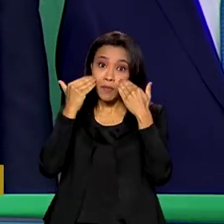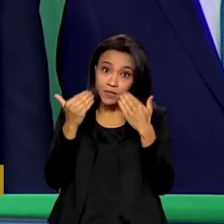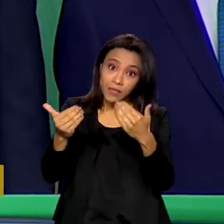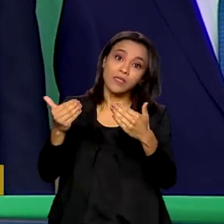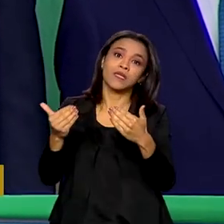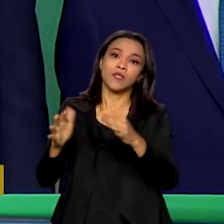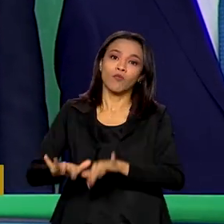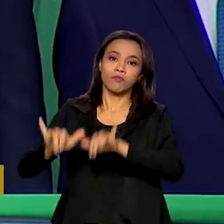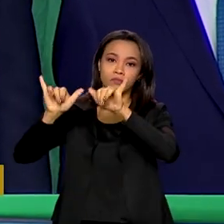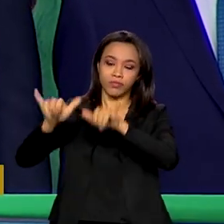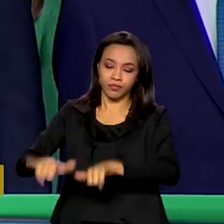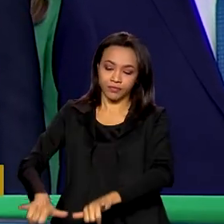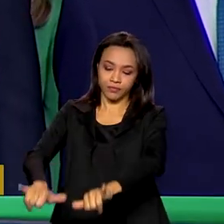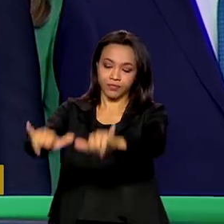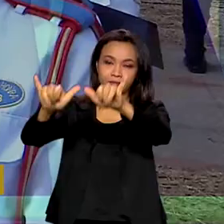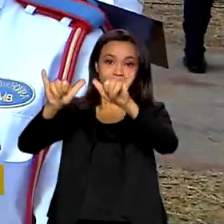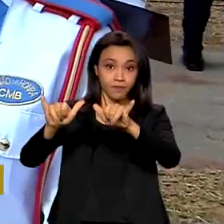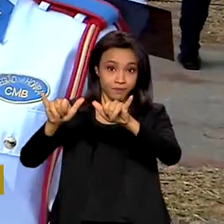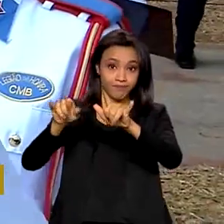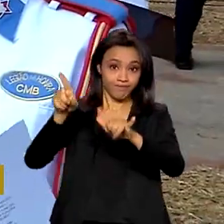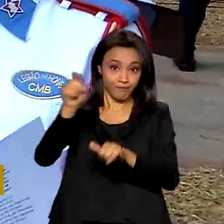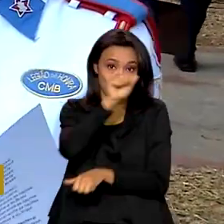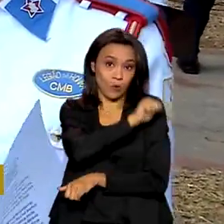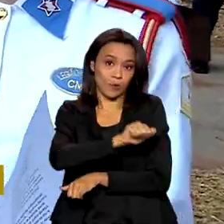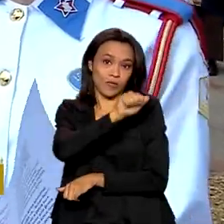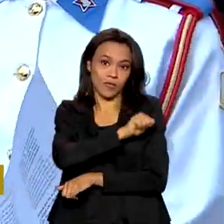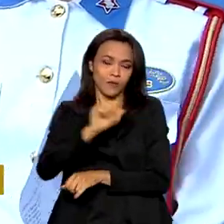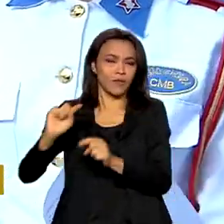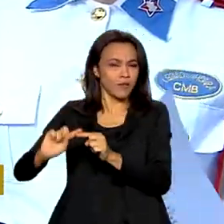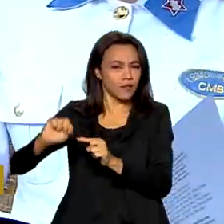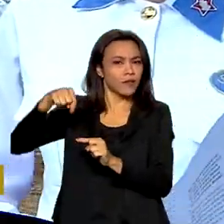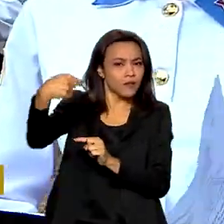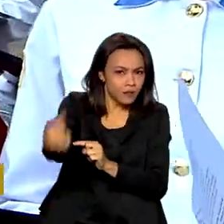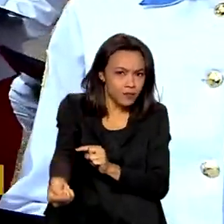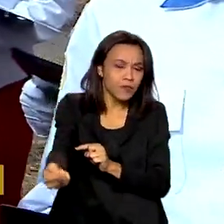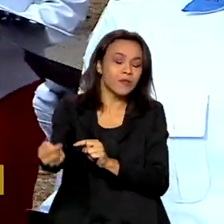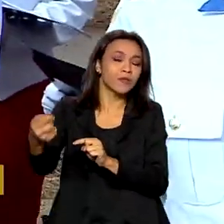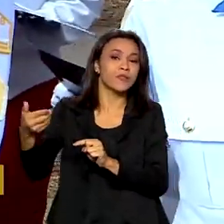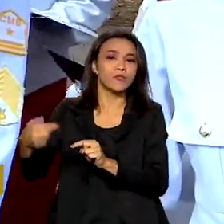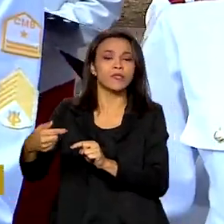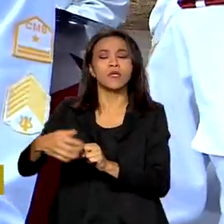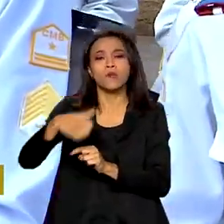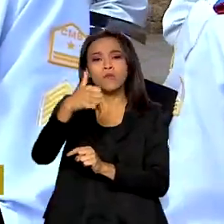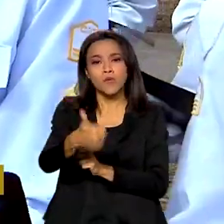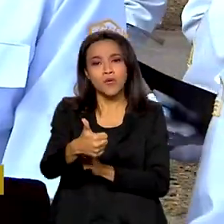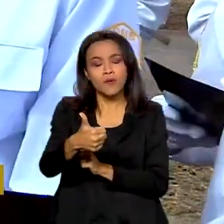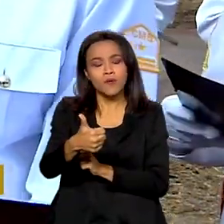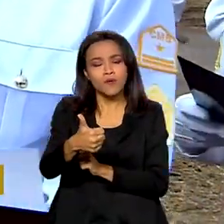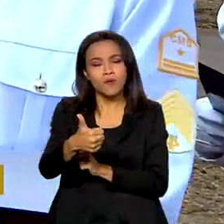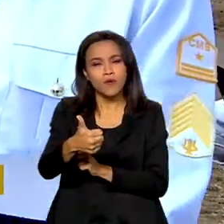Aeronáutica, no Campos Afonso, lá no Rio de Janeiro. E posteriormente, no ano de